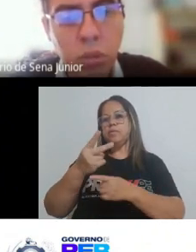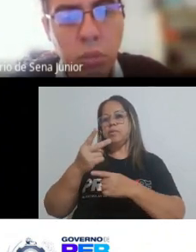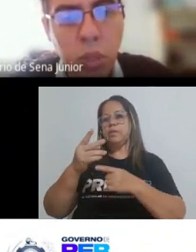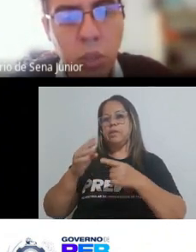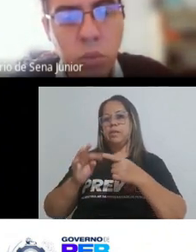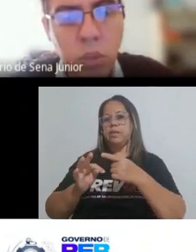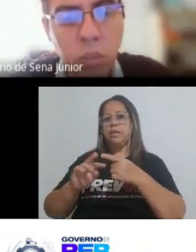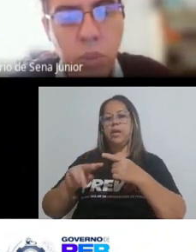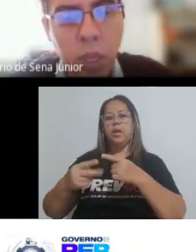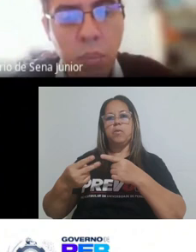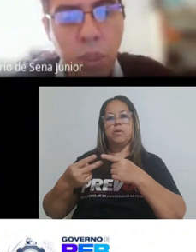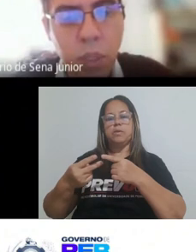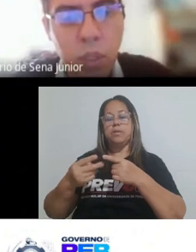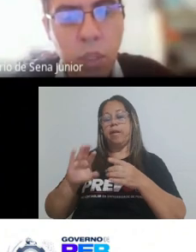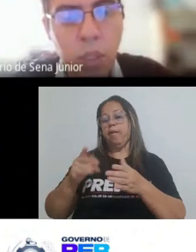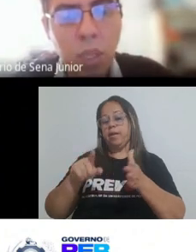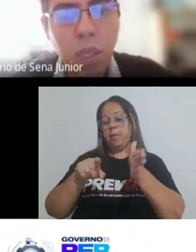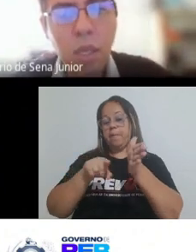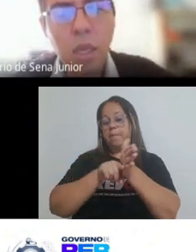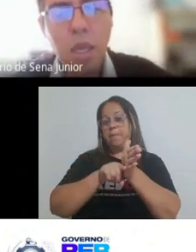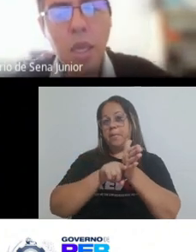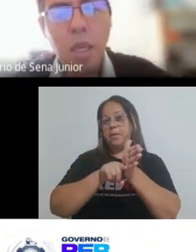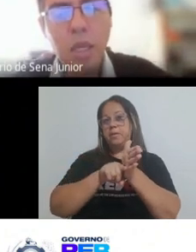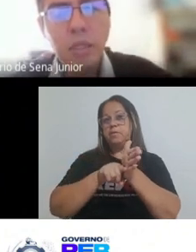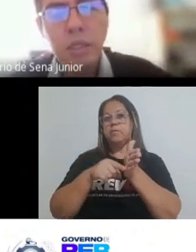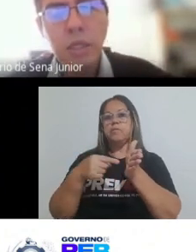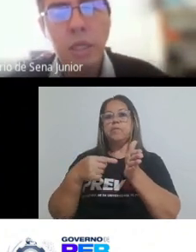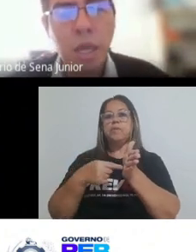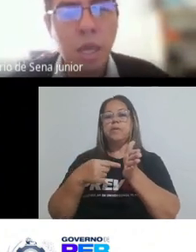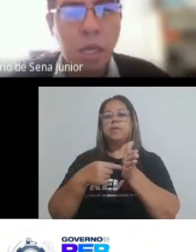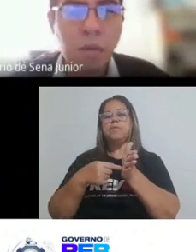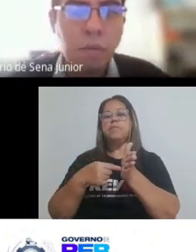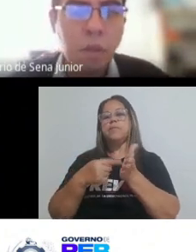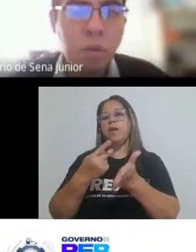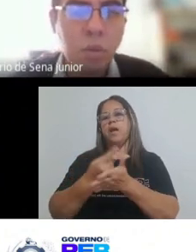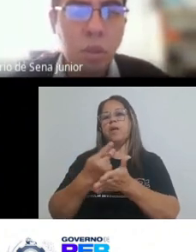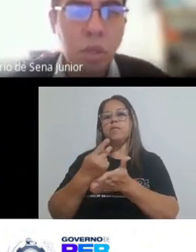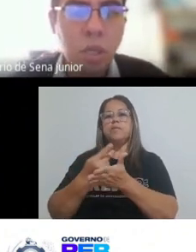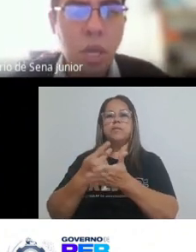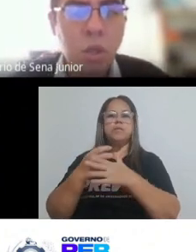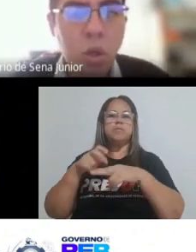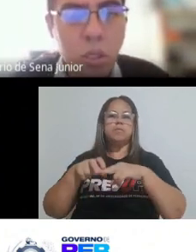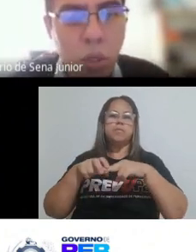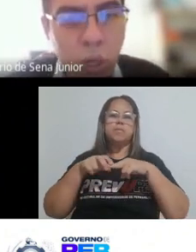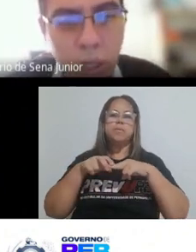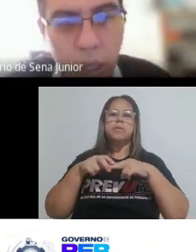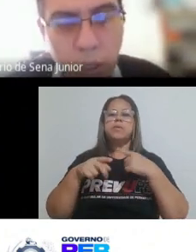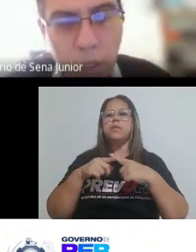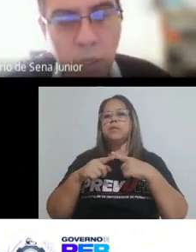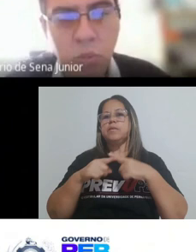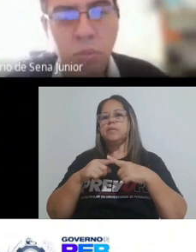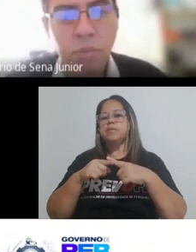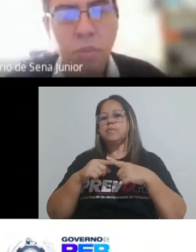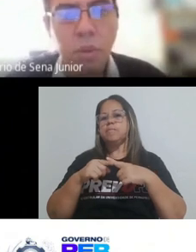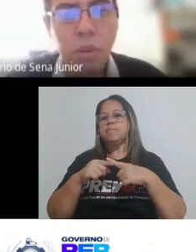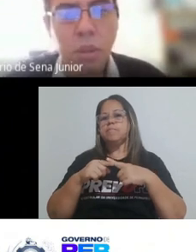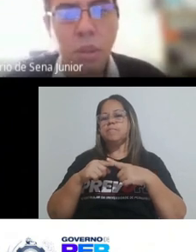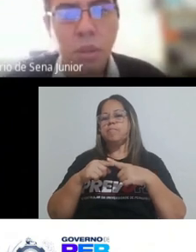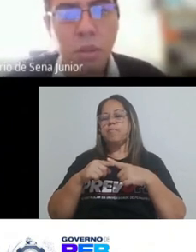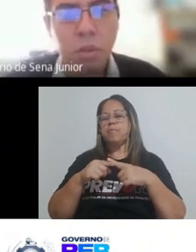sinal de menos, tipicamente, se dá em virtude de que a nossa orientação